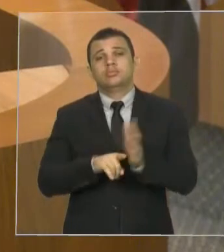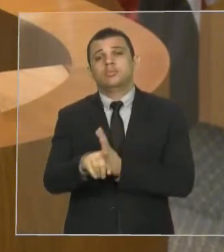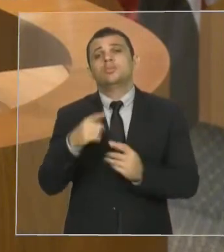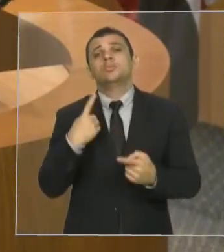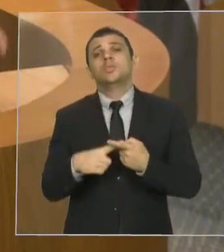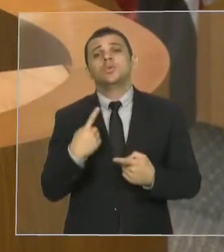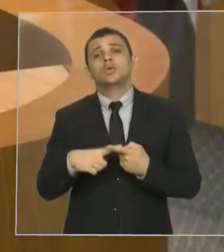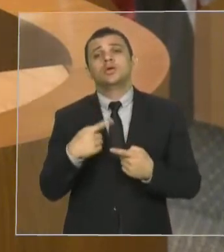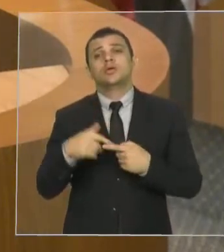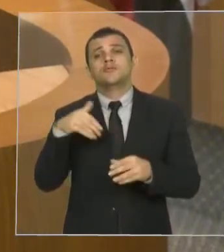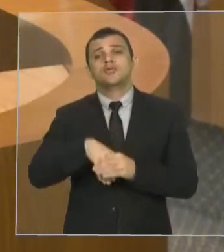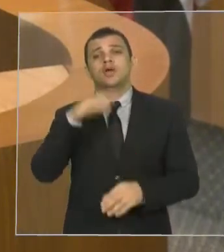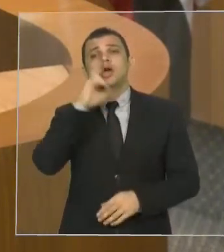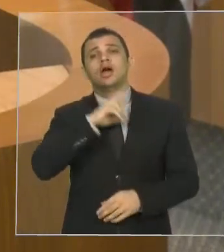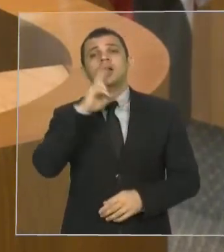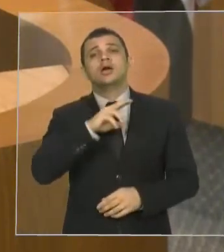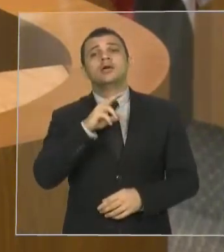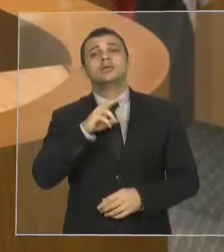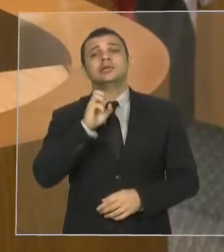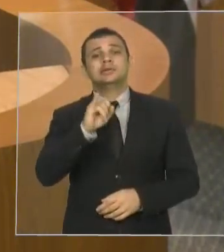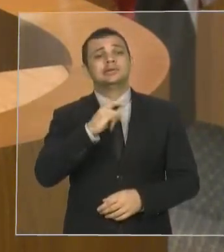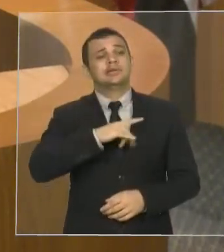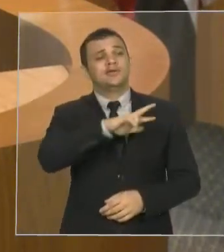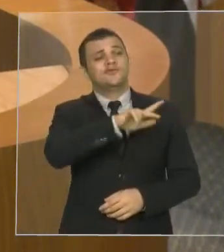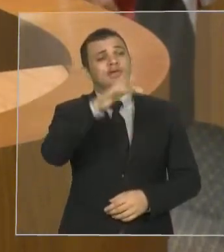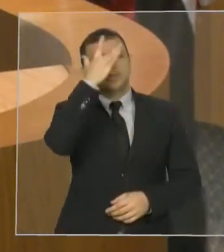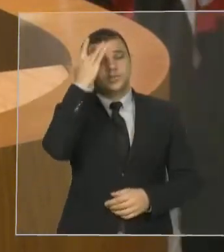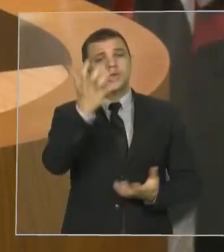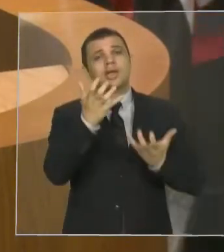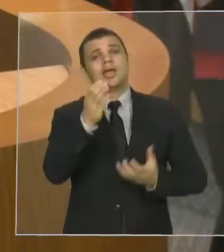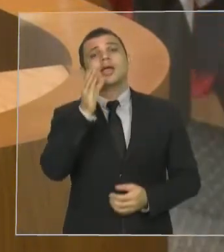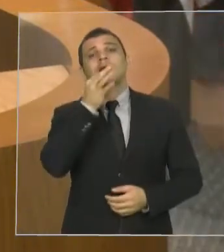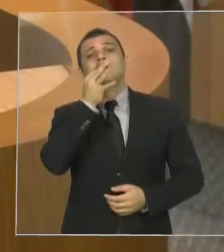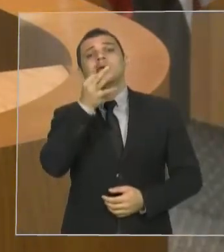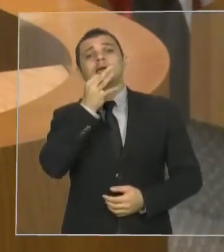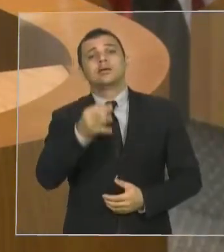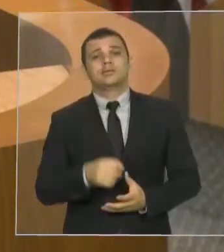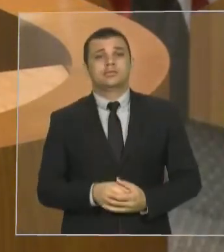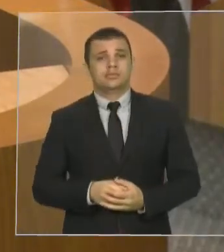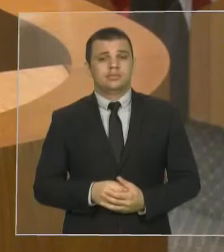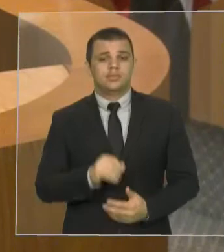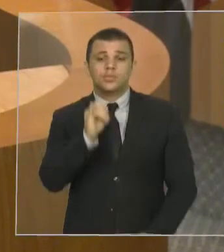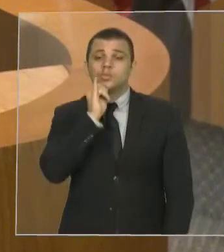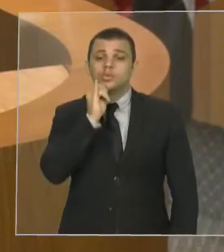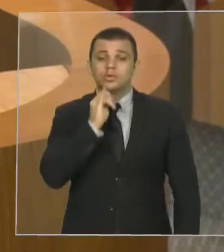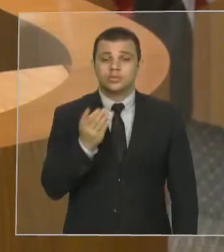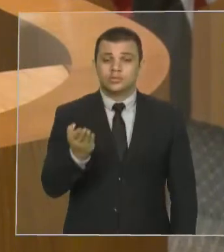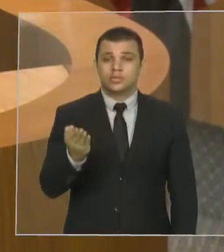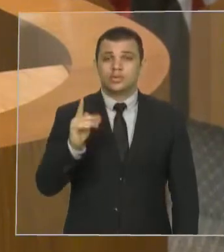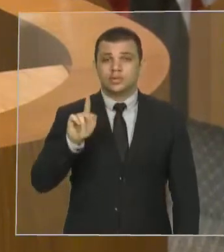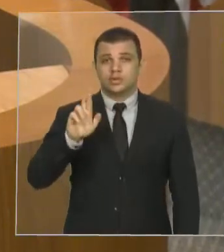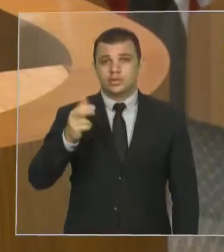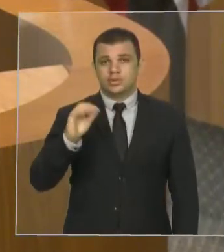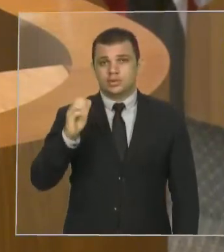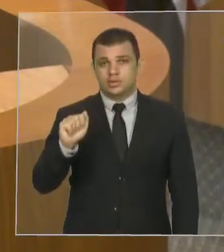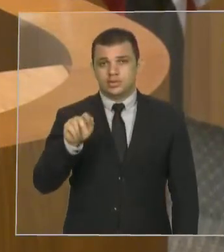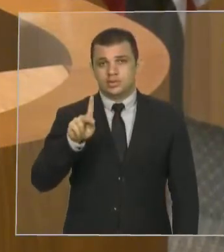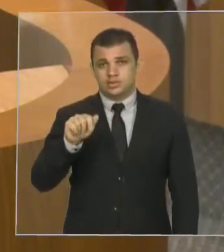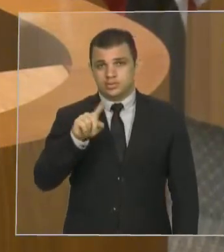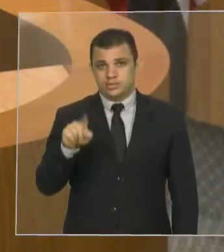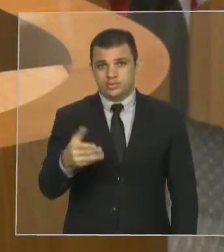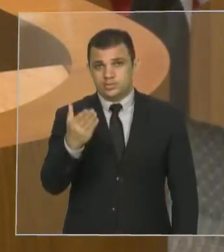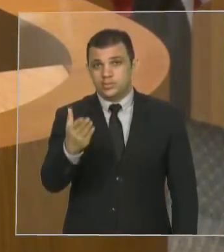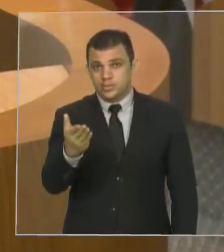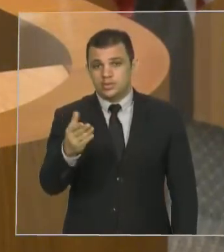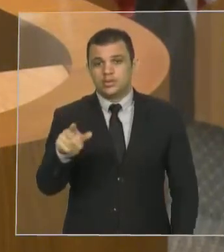tantas pessoas ainda querem opinar? A deputada Graça Paz, por exemplo, é a deputada do meu bloco, do Bloco Parlamentar Independente, que